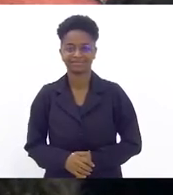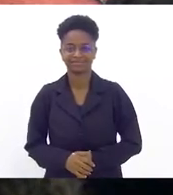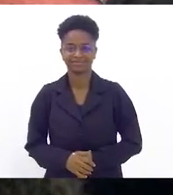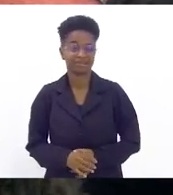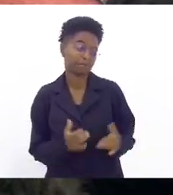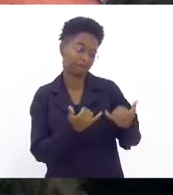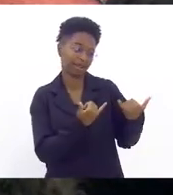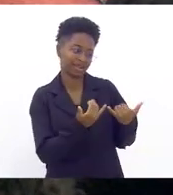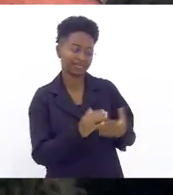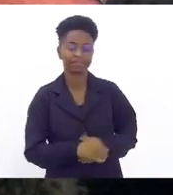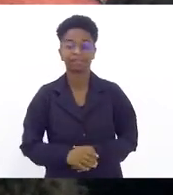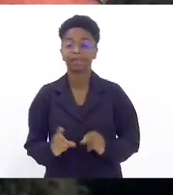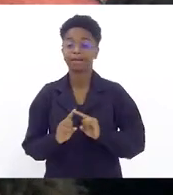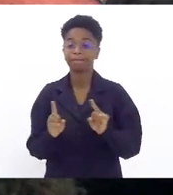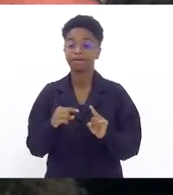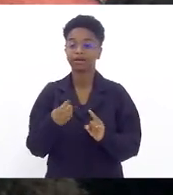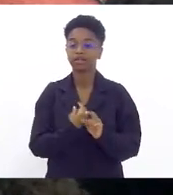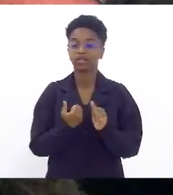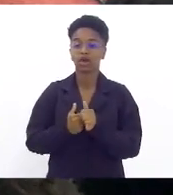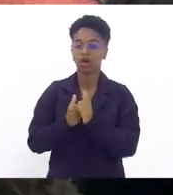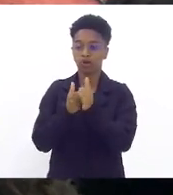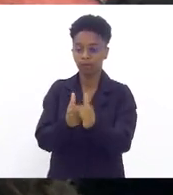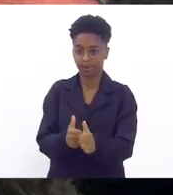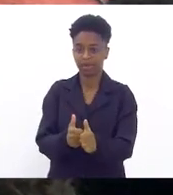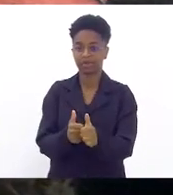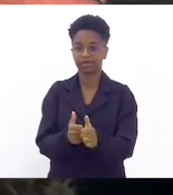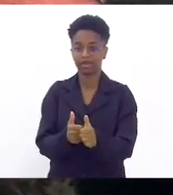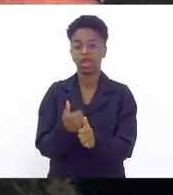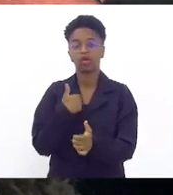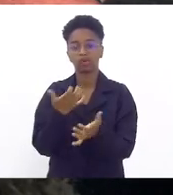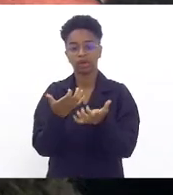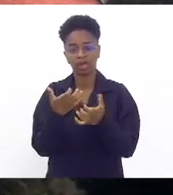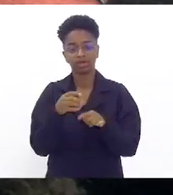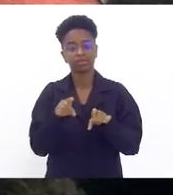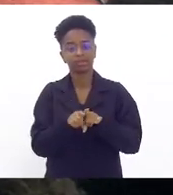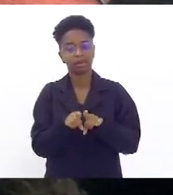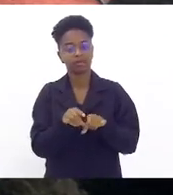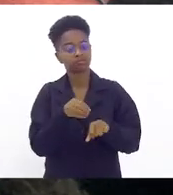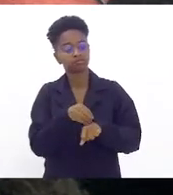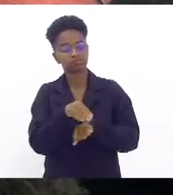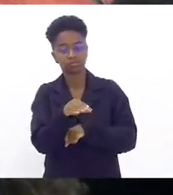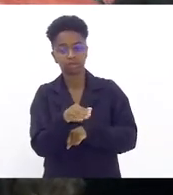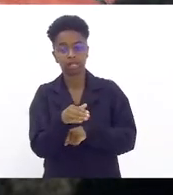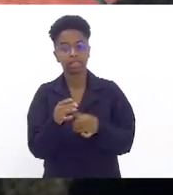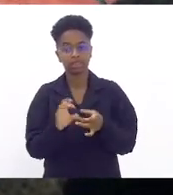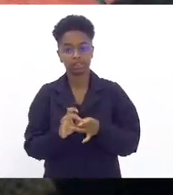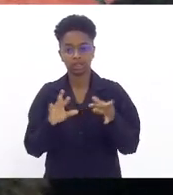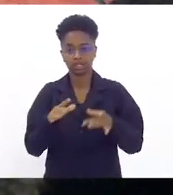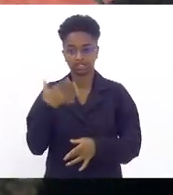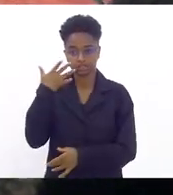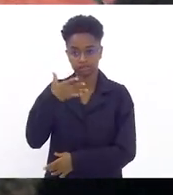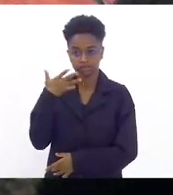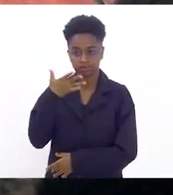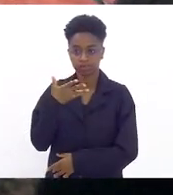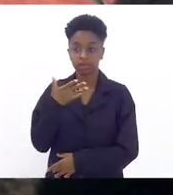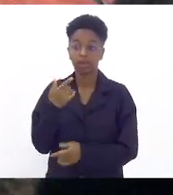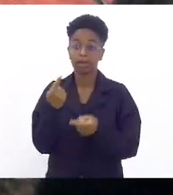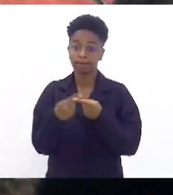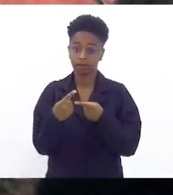nós vamos acompanhar muito de perto né então eu quero passar aqui imediatamente a palavra porque